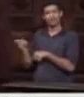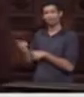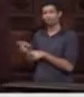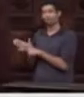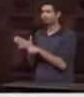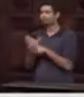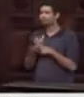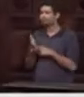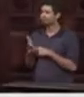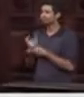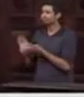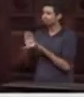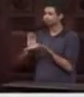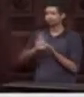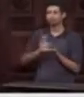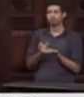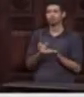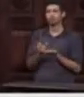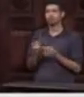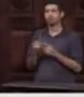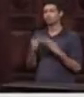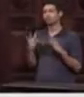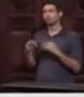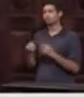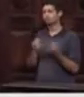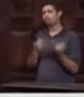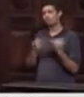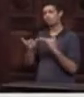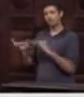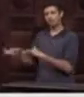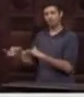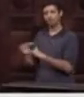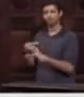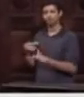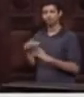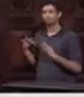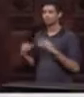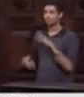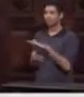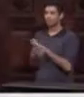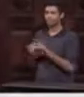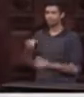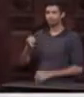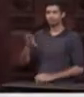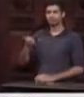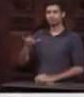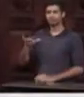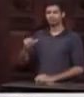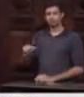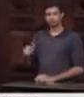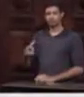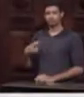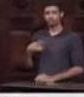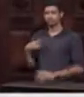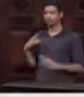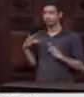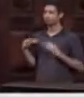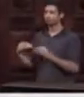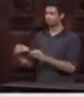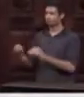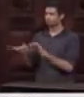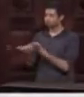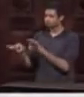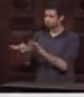região oceânica, o mergulhão agora da Praça Renascença, todo o programa de saneamento e